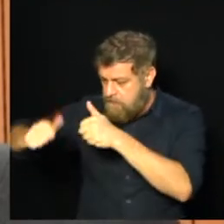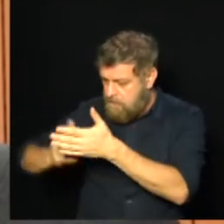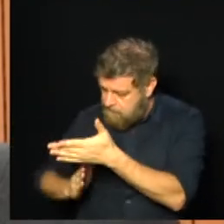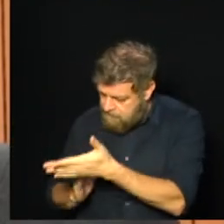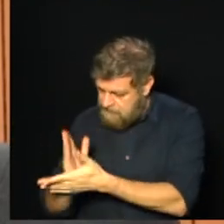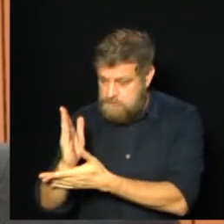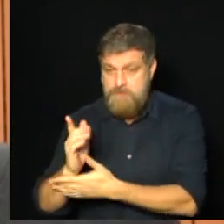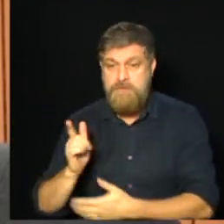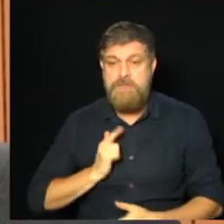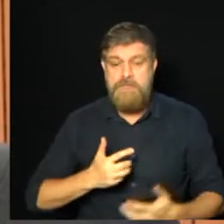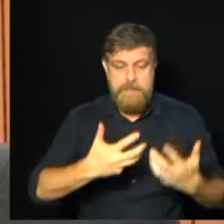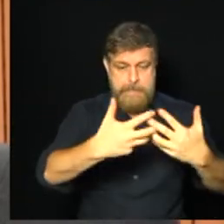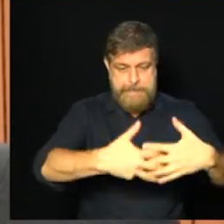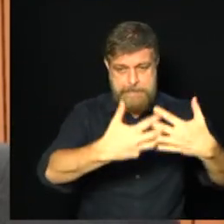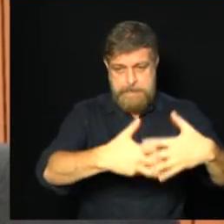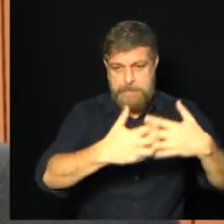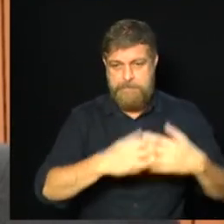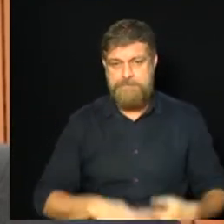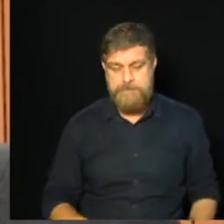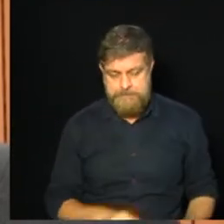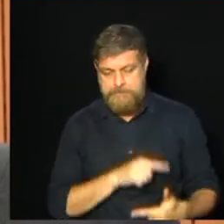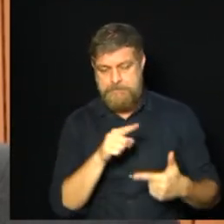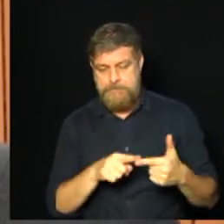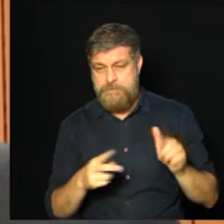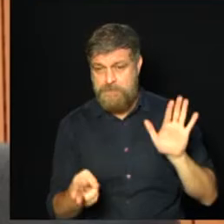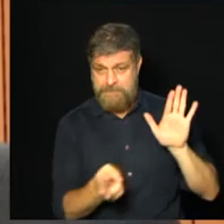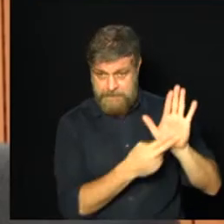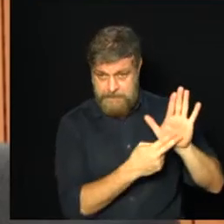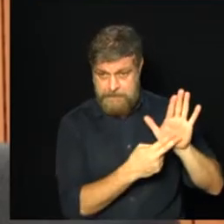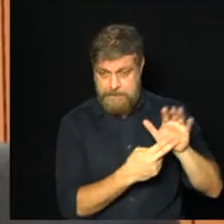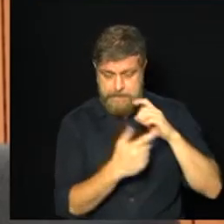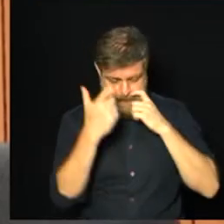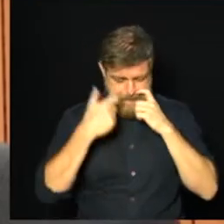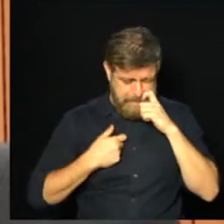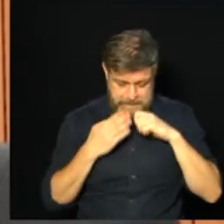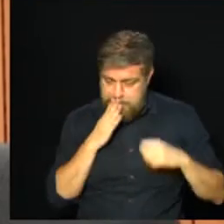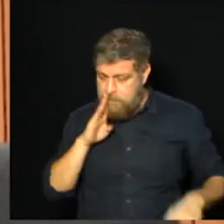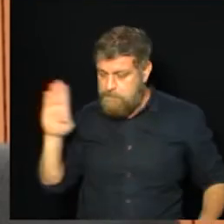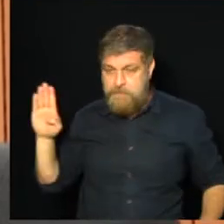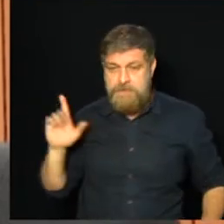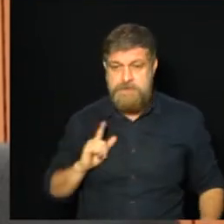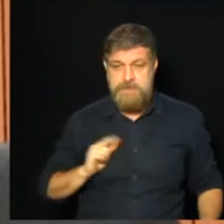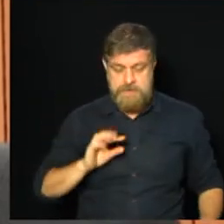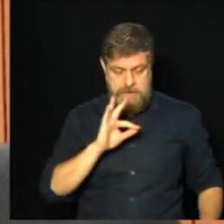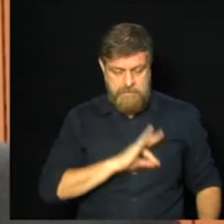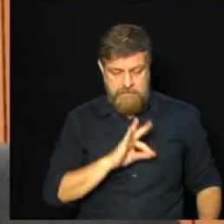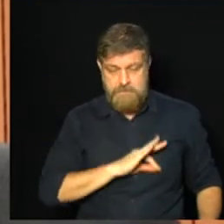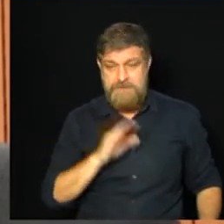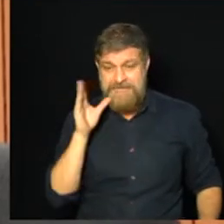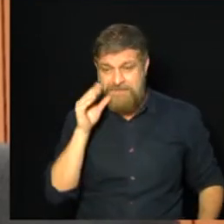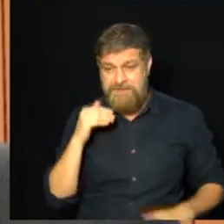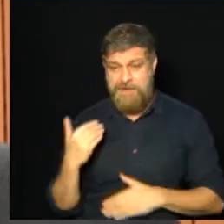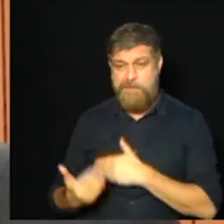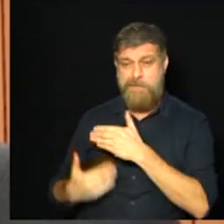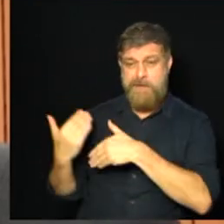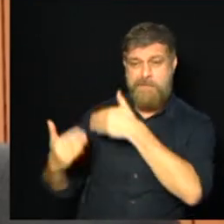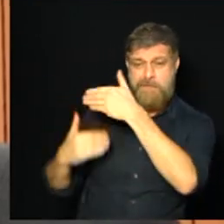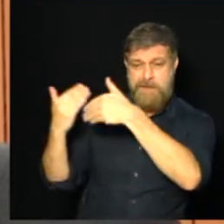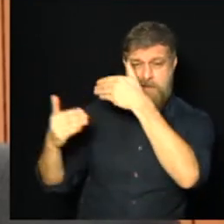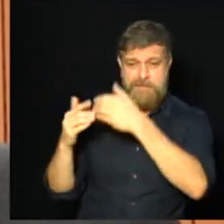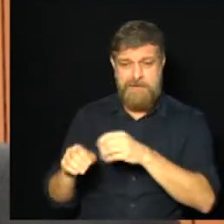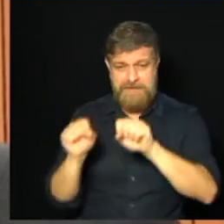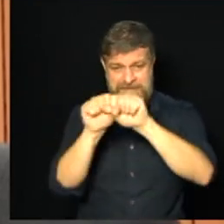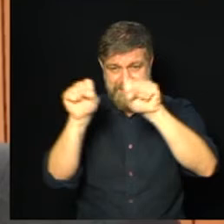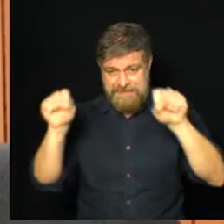projeto foi implantado. O segundo compromisso é estabelecer esse plano de cargos, carreiras e salários da rede,